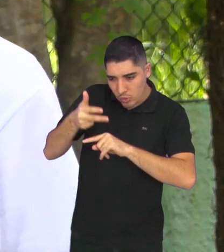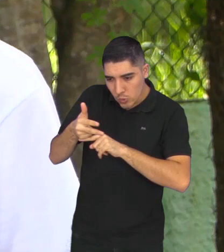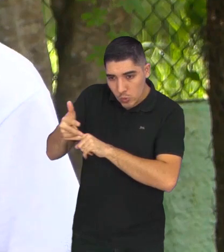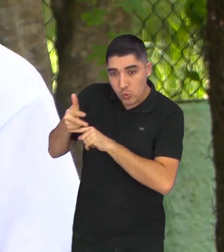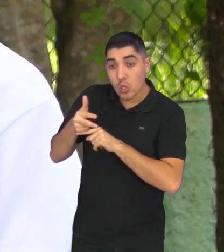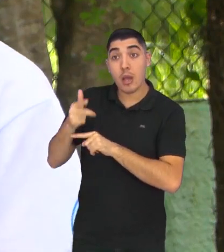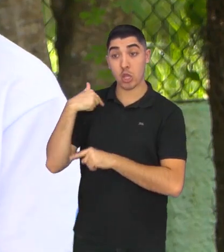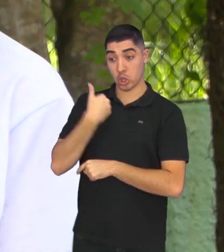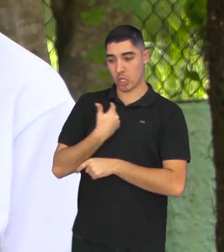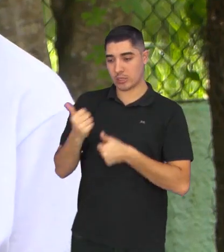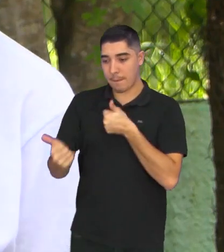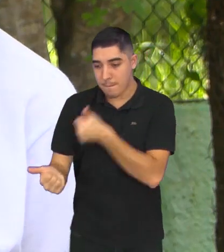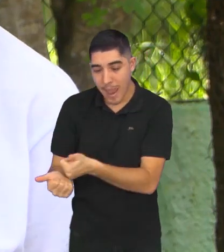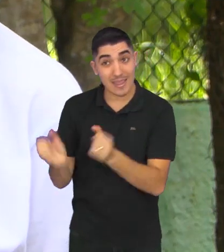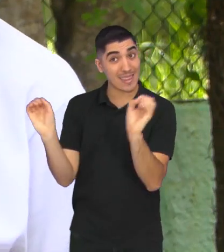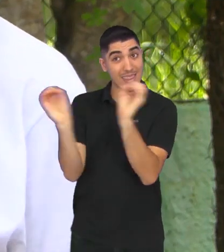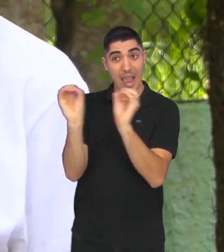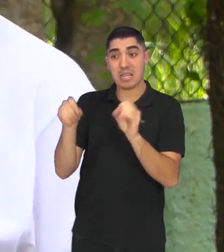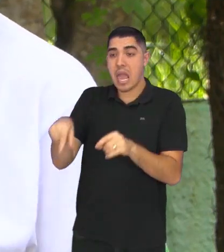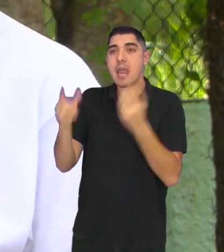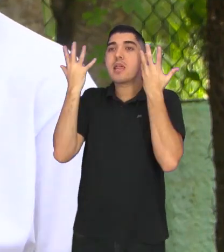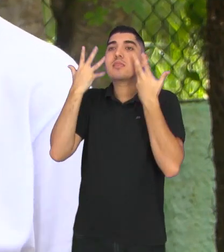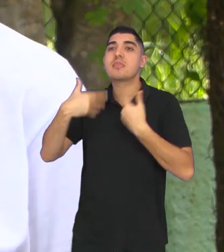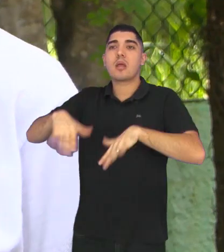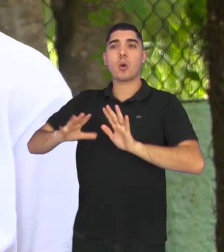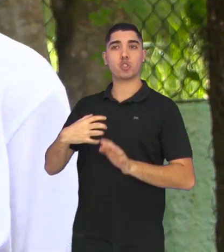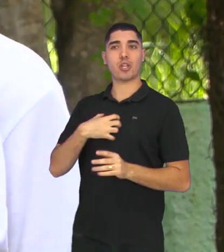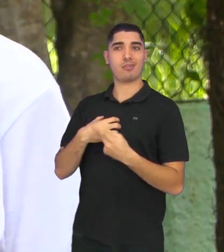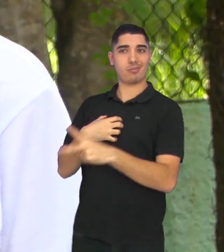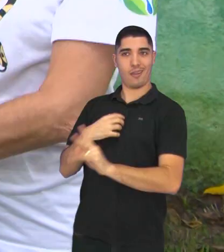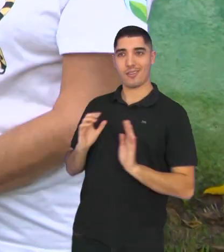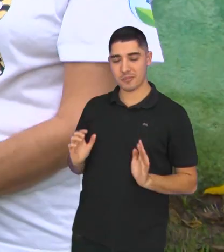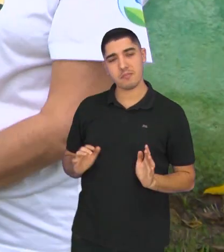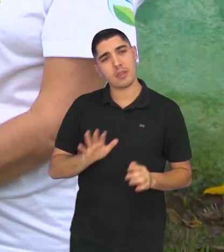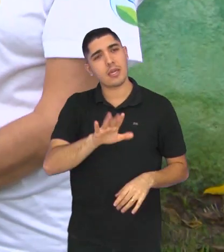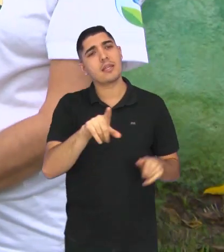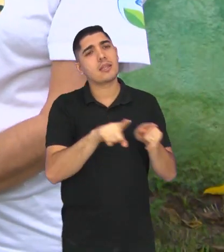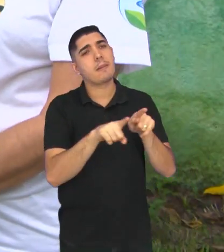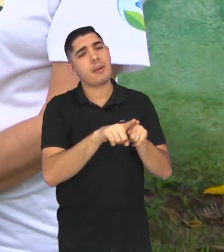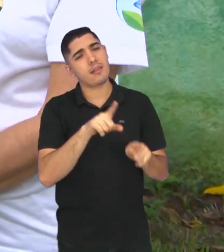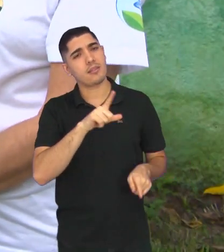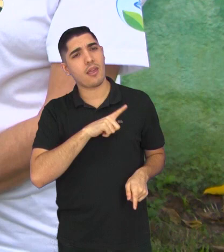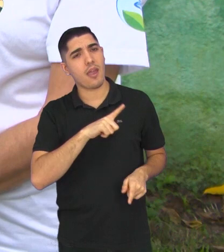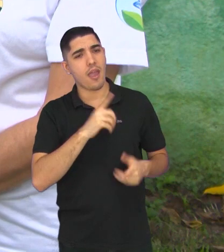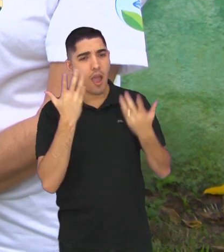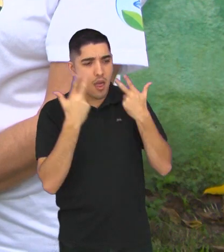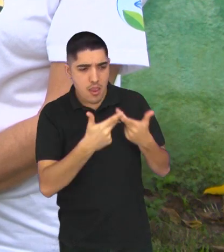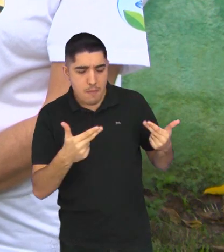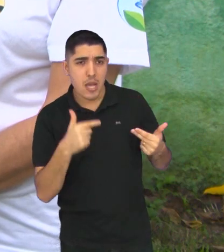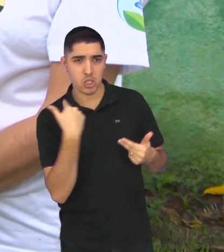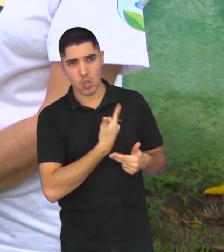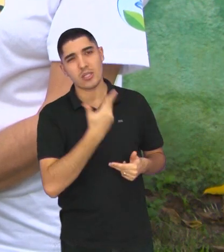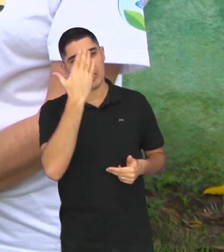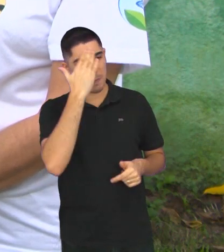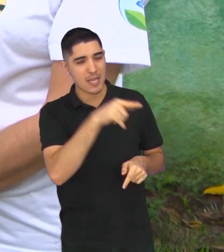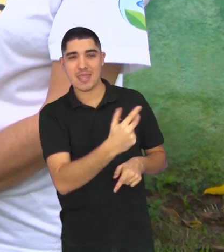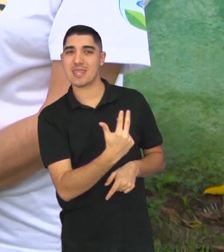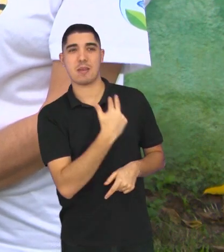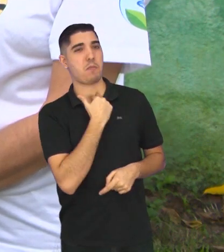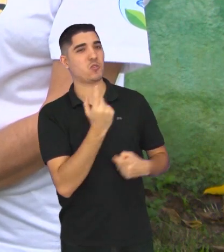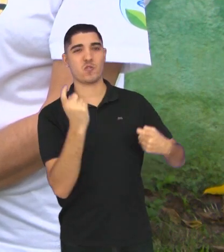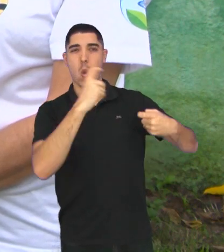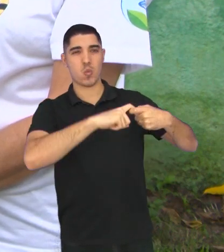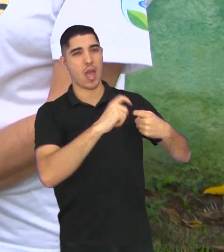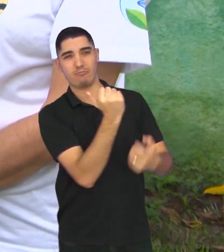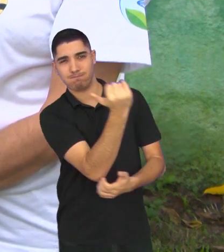o animal sem a gente estar perto, sem ele está totalmente natural, né? Professora, e nós temos aqui alguns animais que nós sabemos que eles não podem voltar